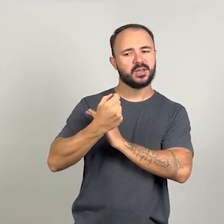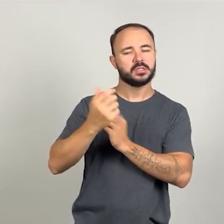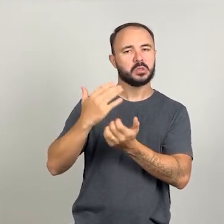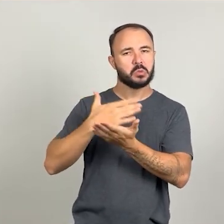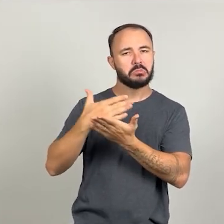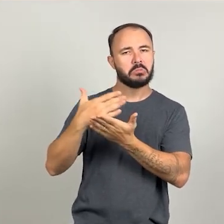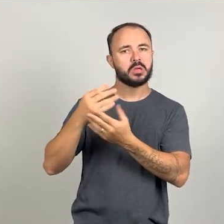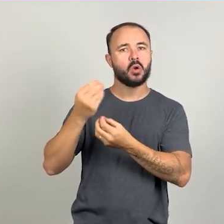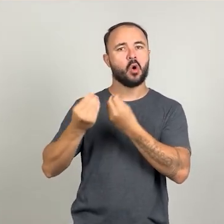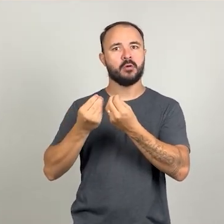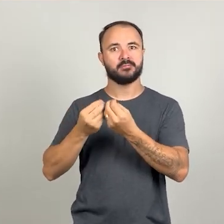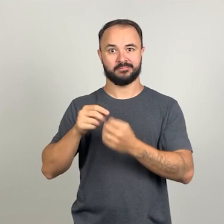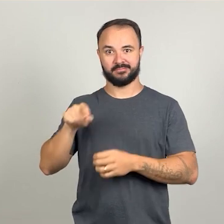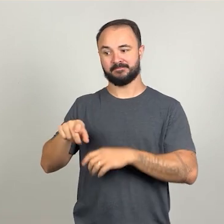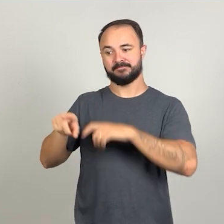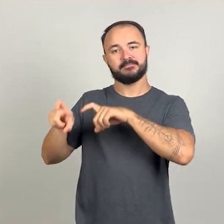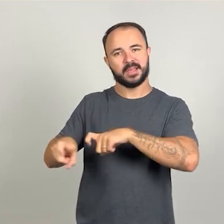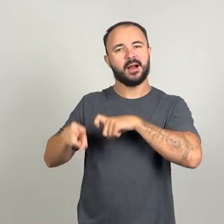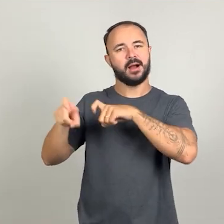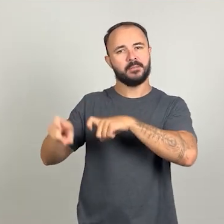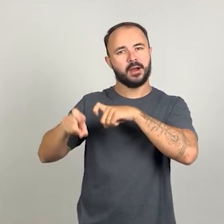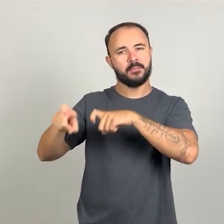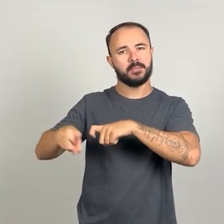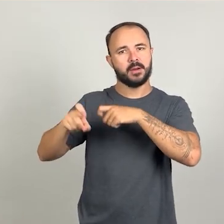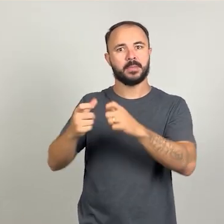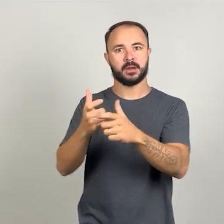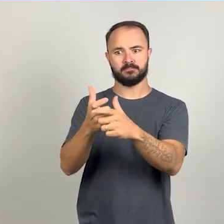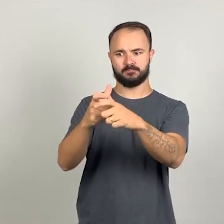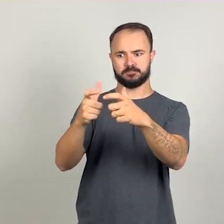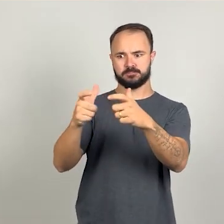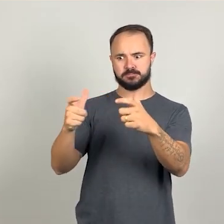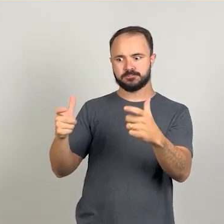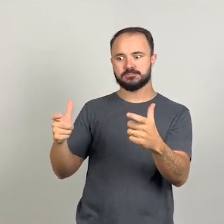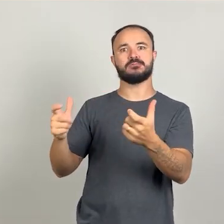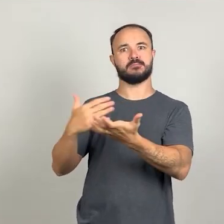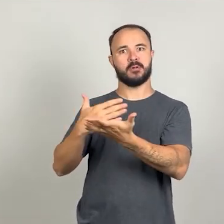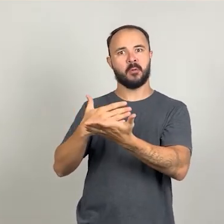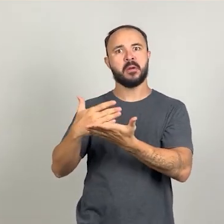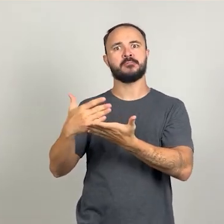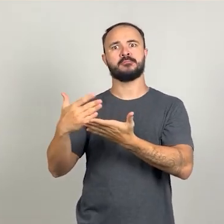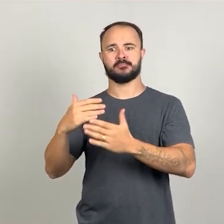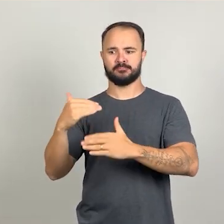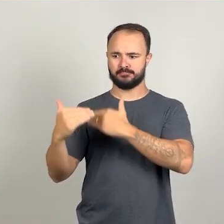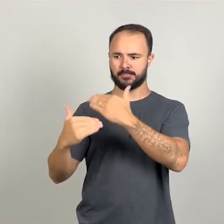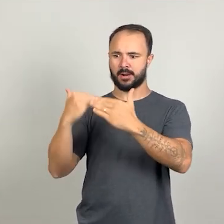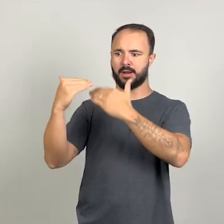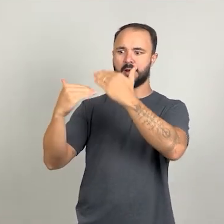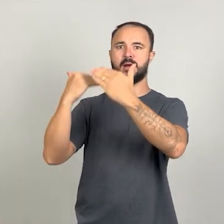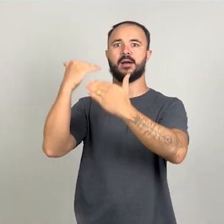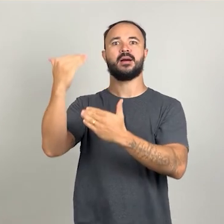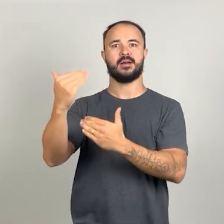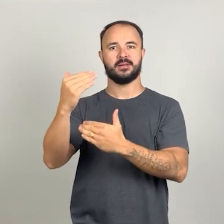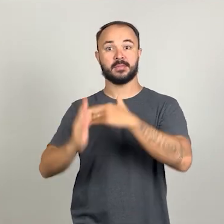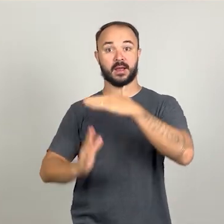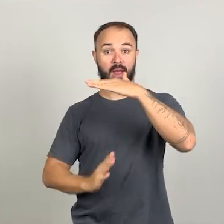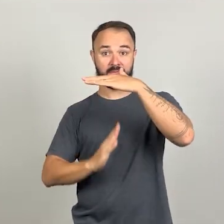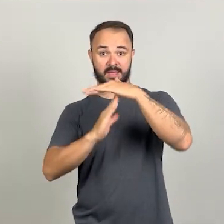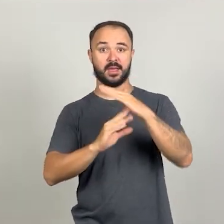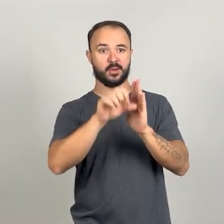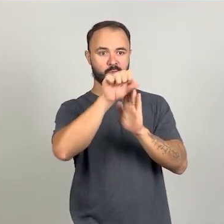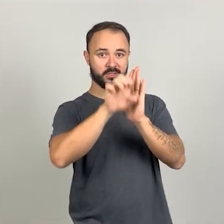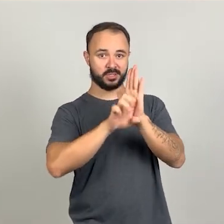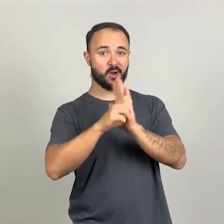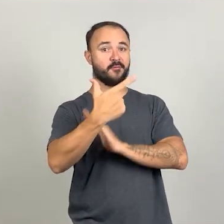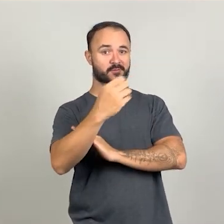atividade agropecuária, ela cresceu muito em Imperatriz, desde a sua fundação, né, até o início do século XX.